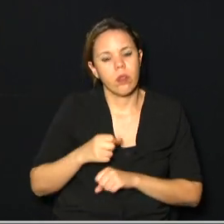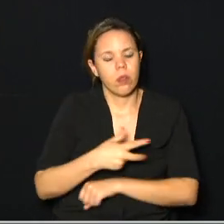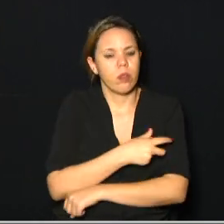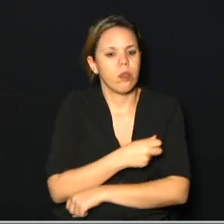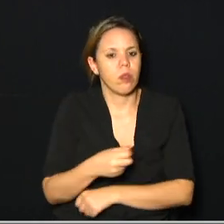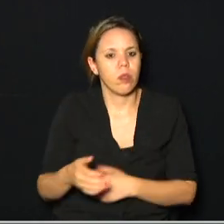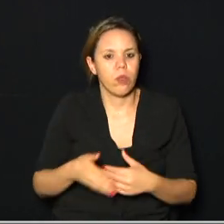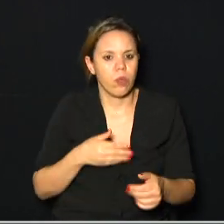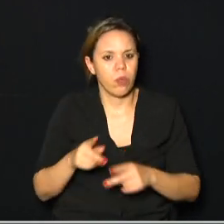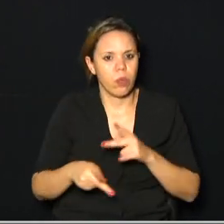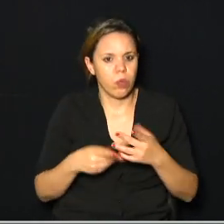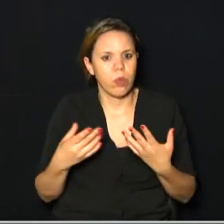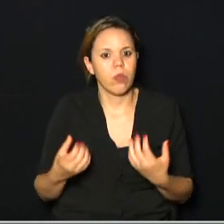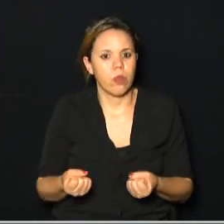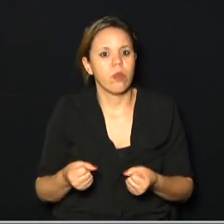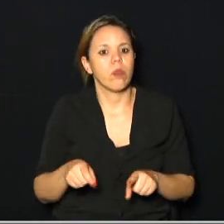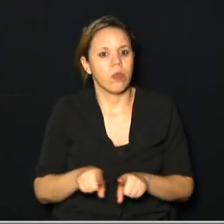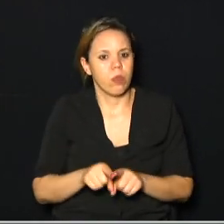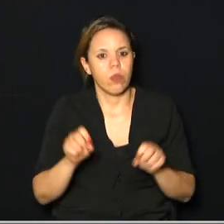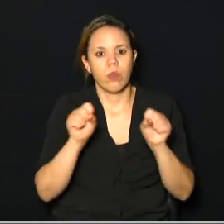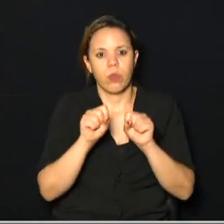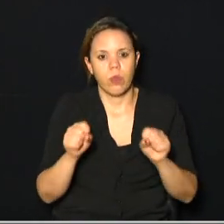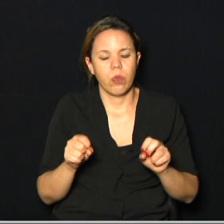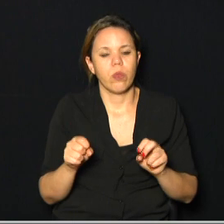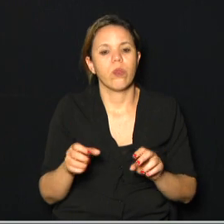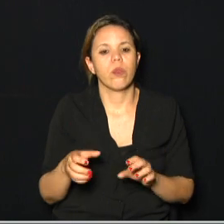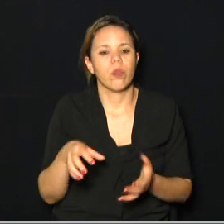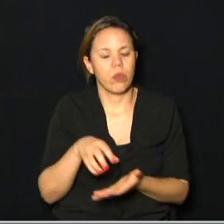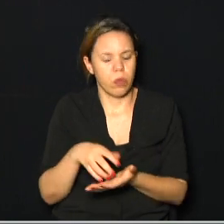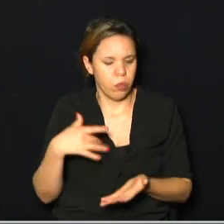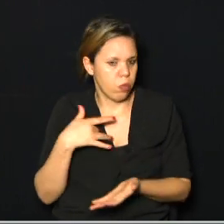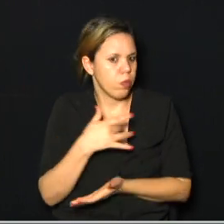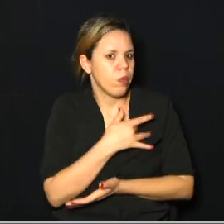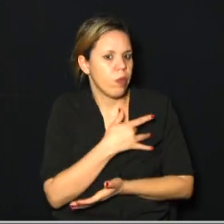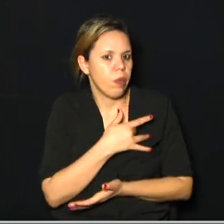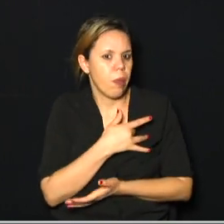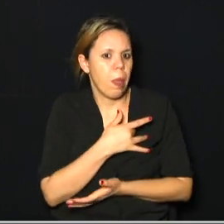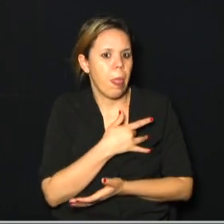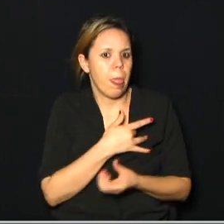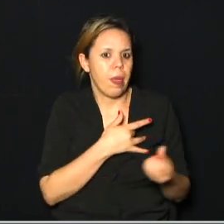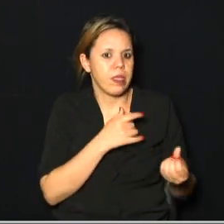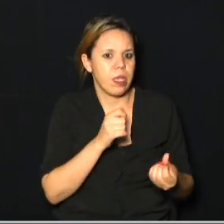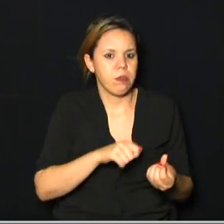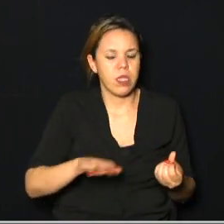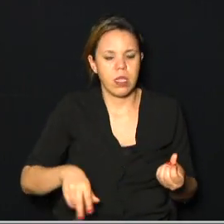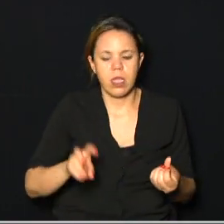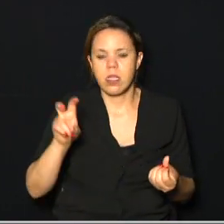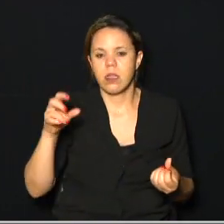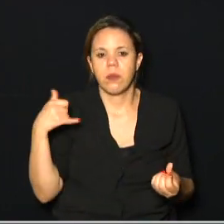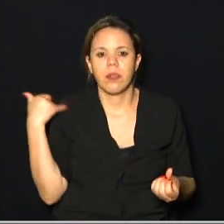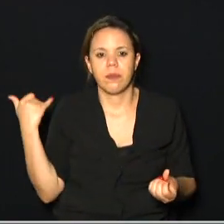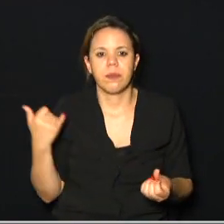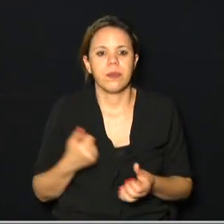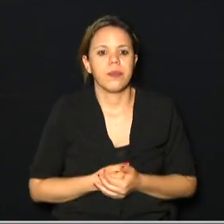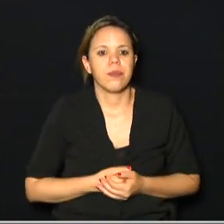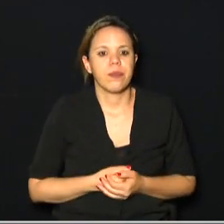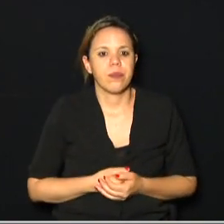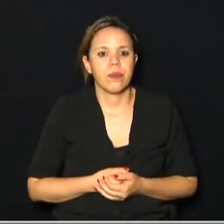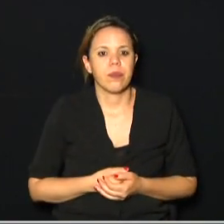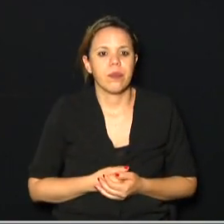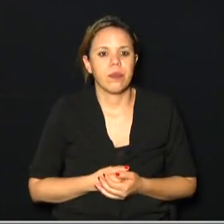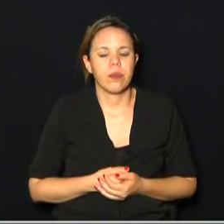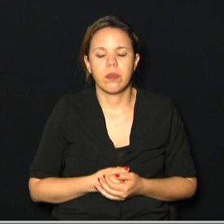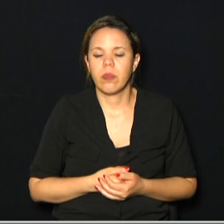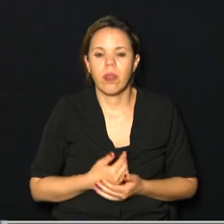dose, qualquer um pode receber, mas no centro de saúde, é de 6 meses a 5 anos, né, e que